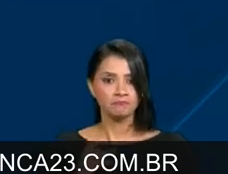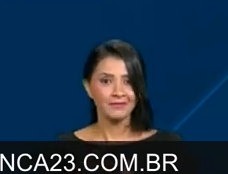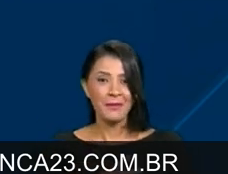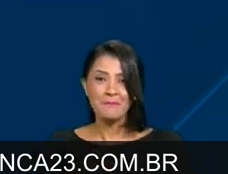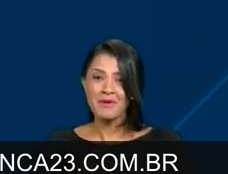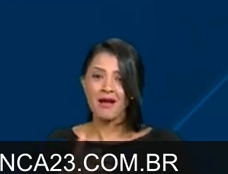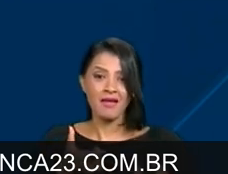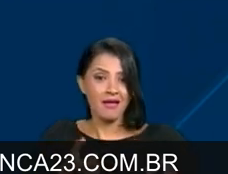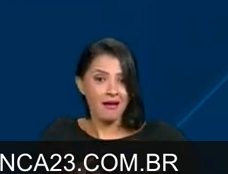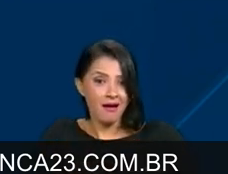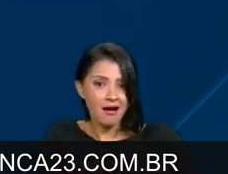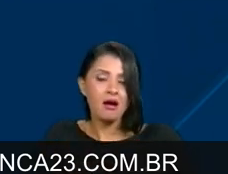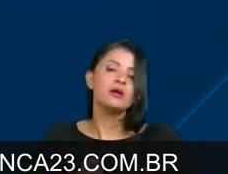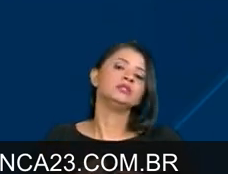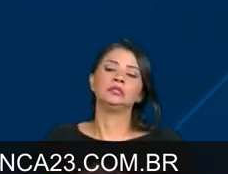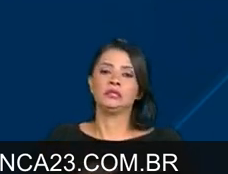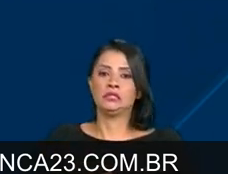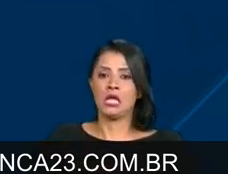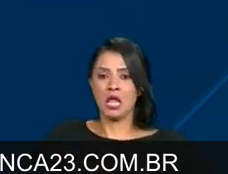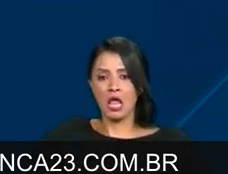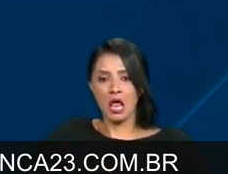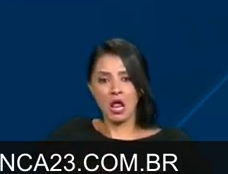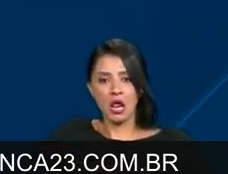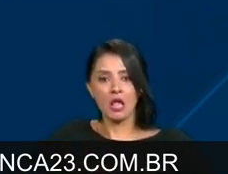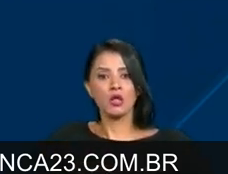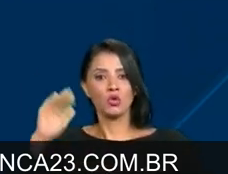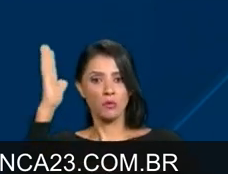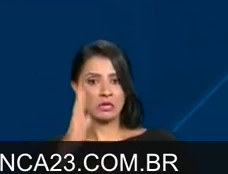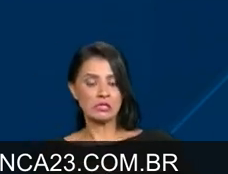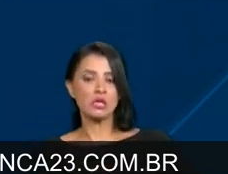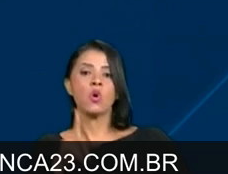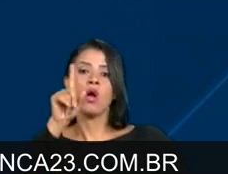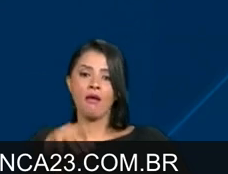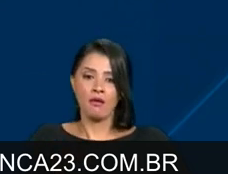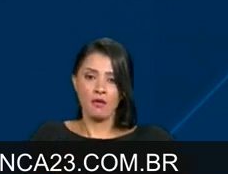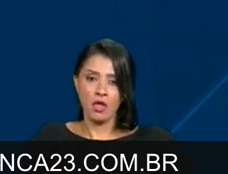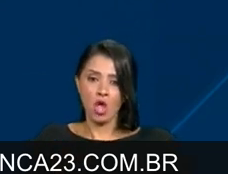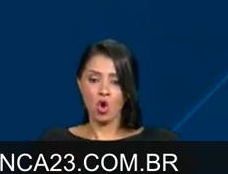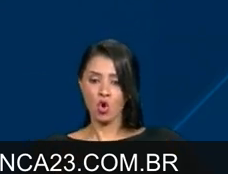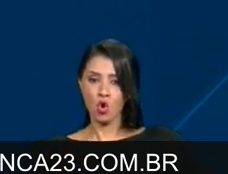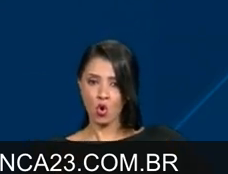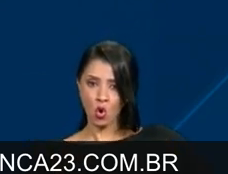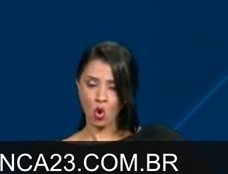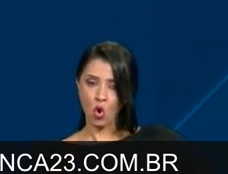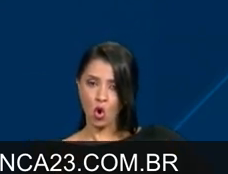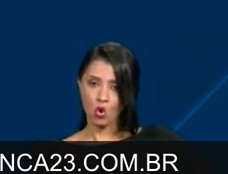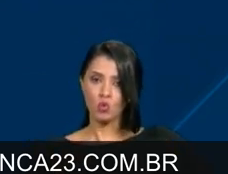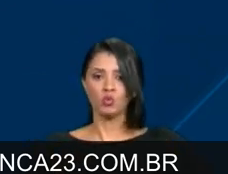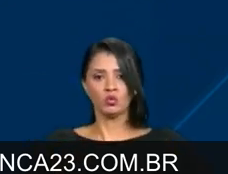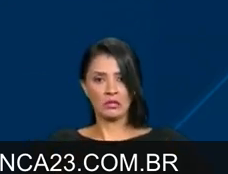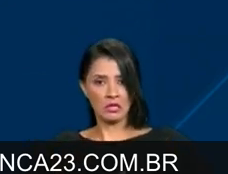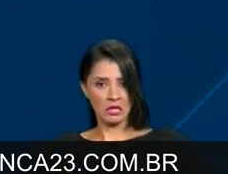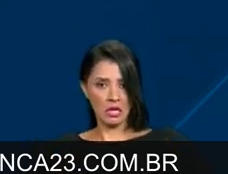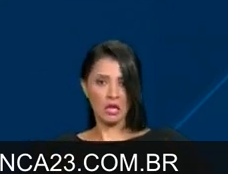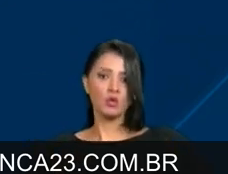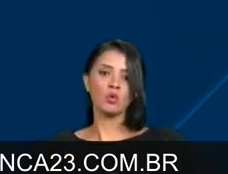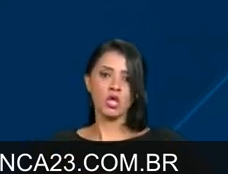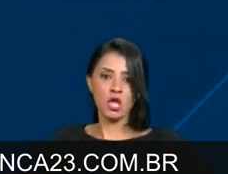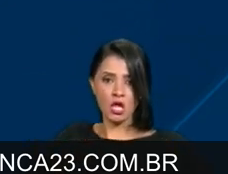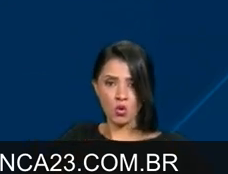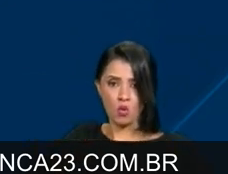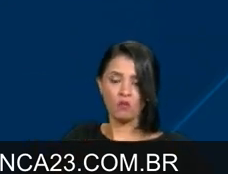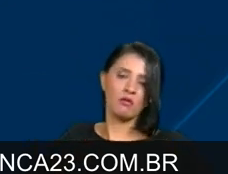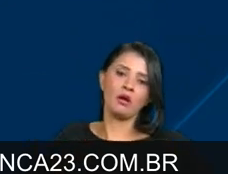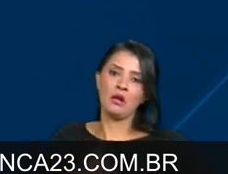frequentes de cânceres ginecológicos no Brasil são de tumores no colo do útero, no corpo do útero e no ovário.